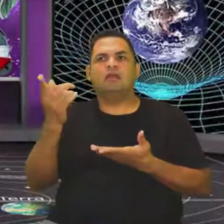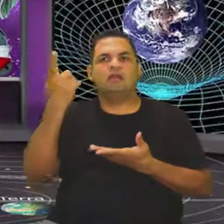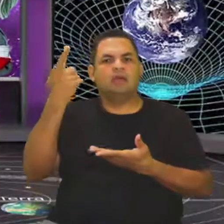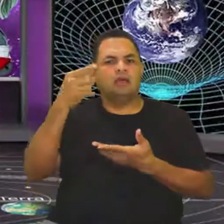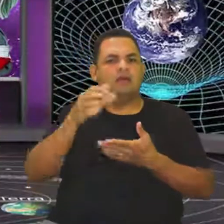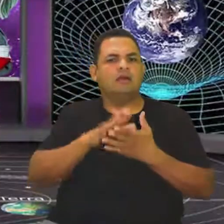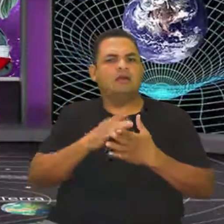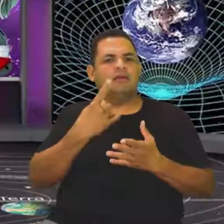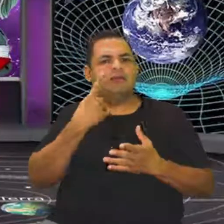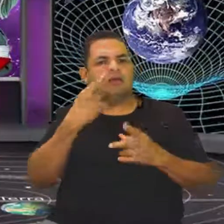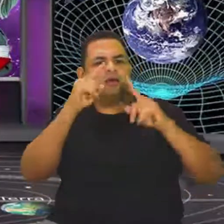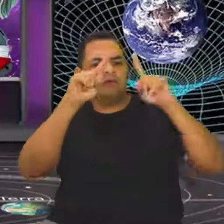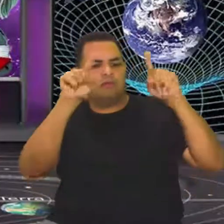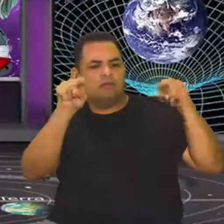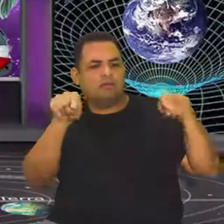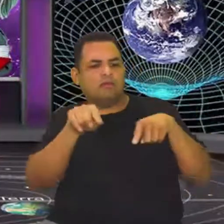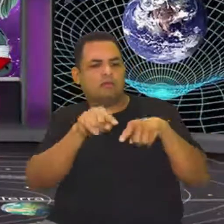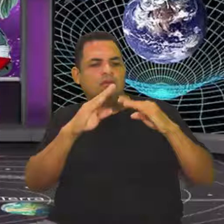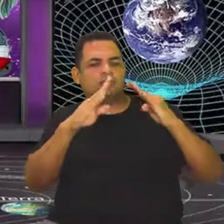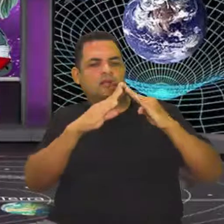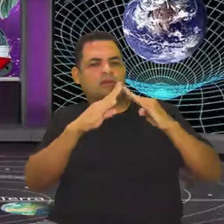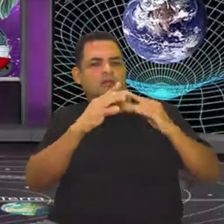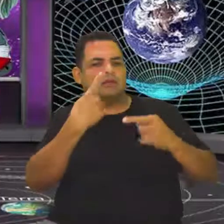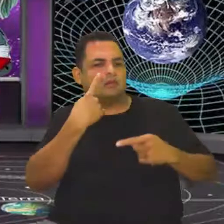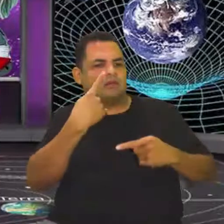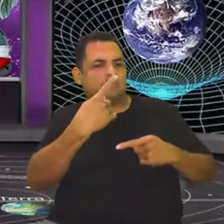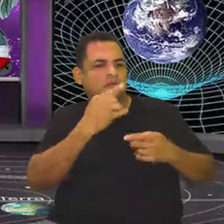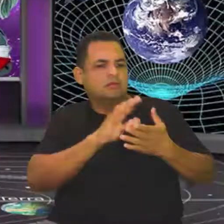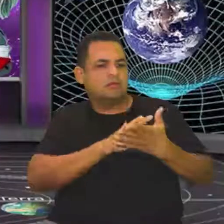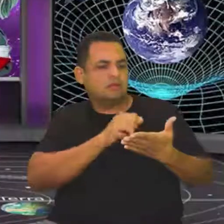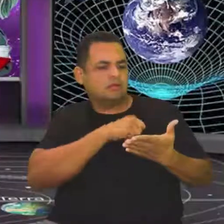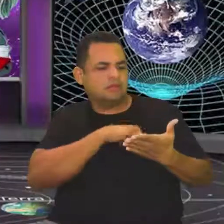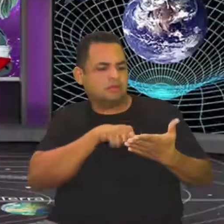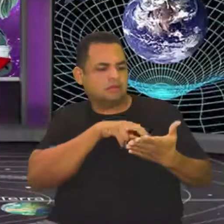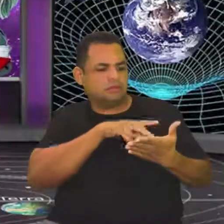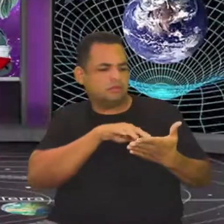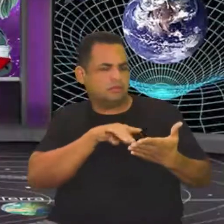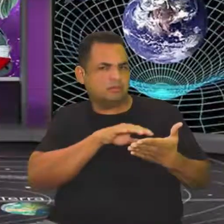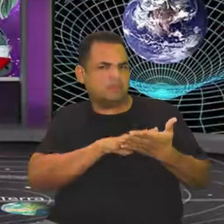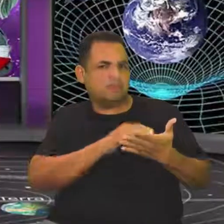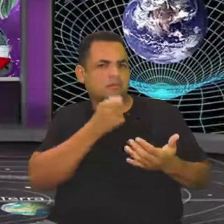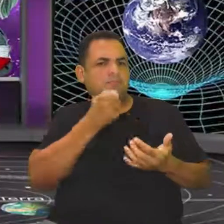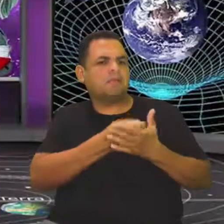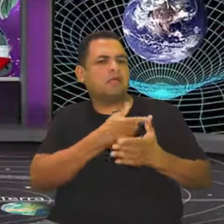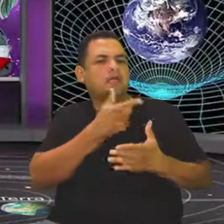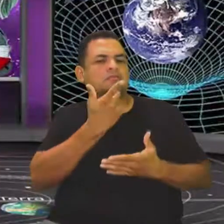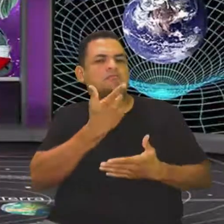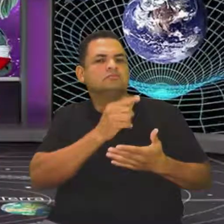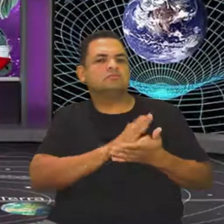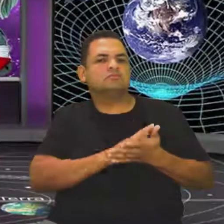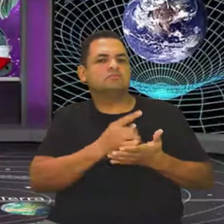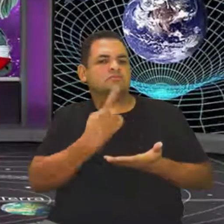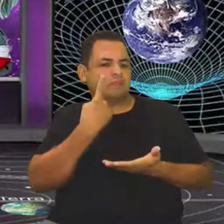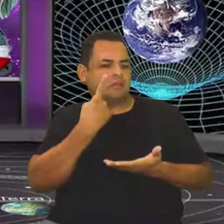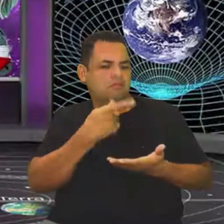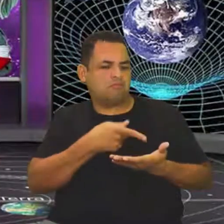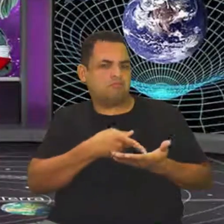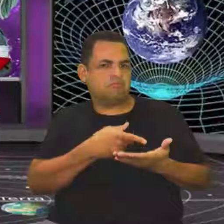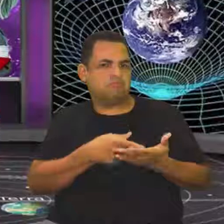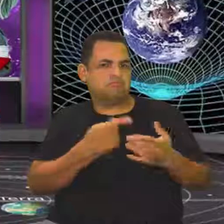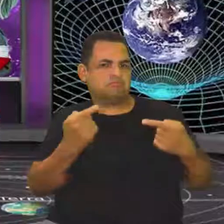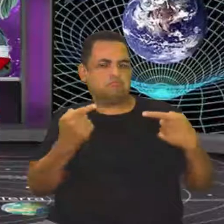ele vai lá no relógio, olha assim, faz a medida, ó, tá aqui, você vai pagar tanto. Essa medida, gente, ela